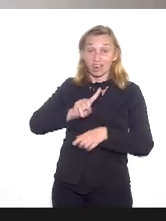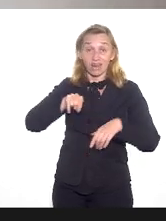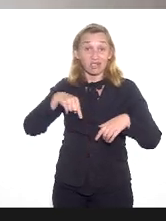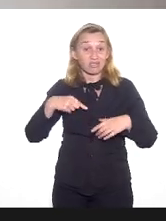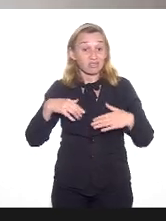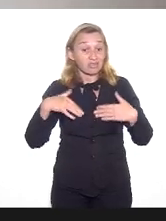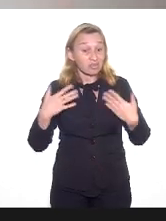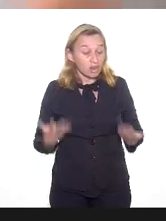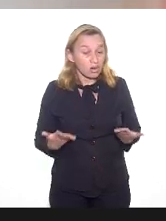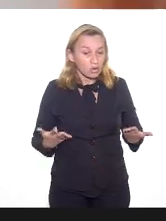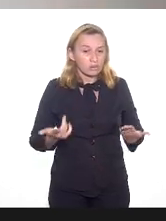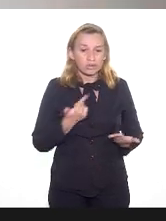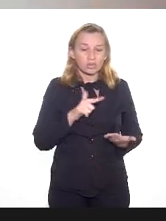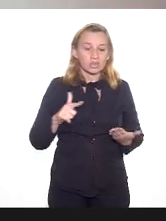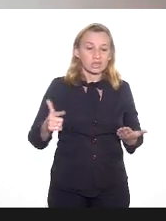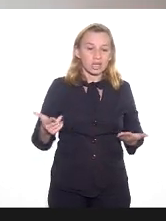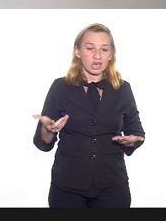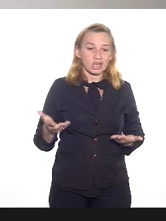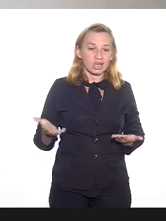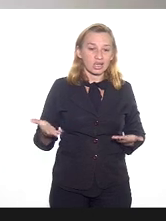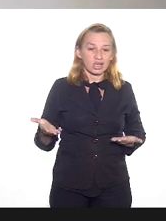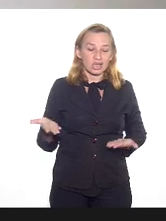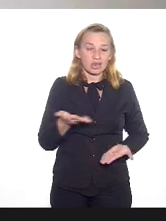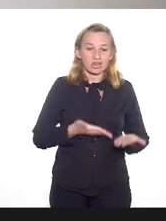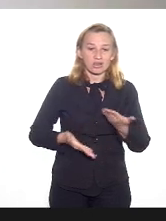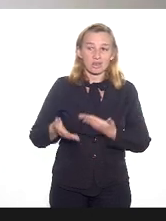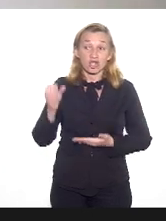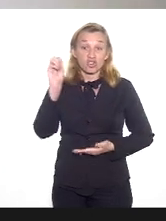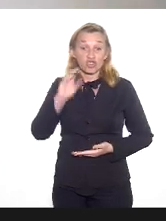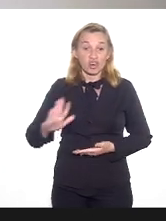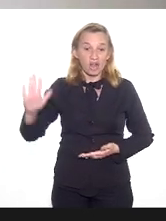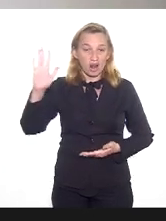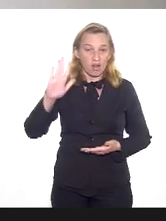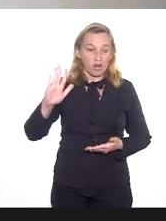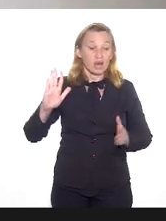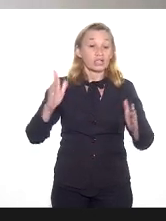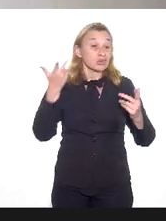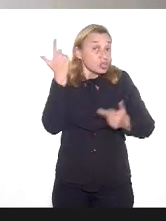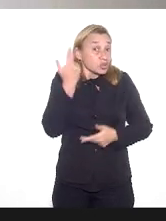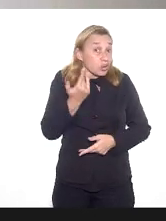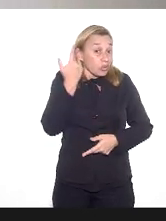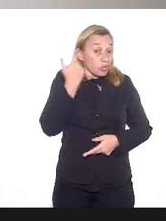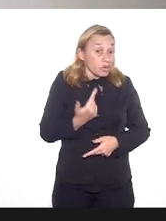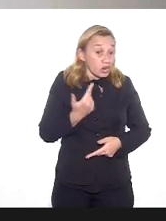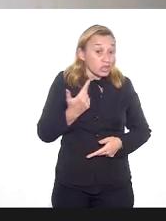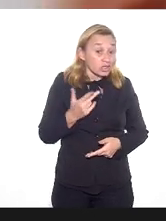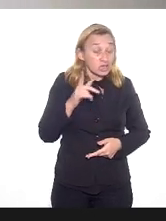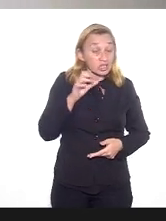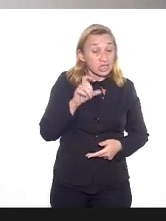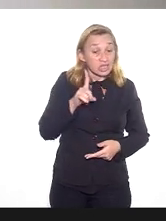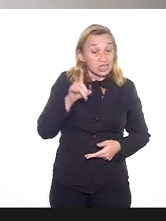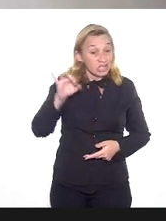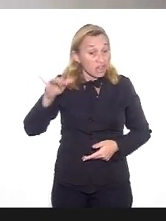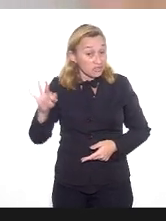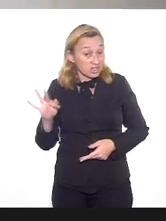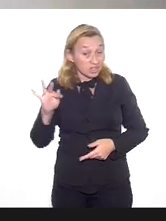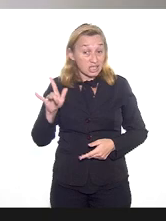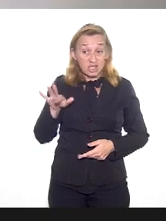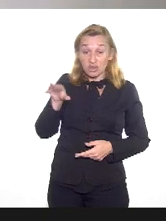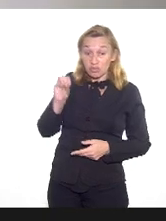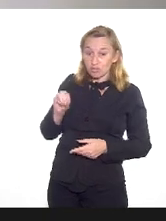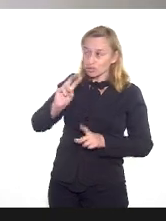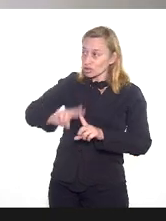mais colaboração geracional. Então, naturalmente, o déficit desse fundo, ele